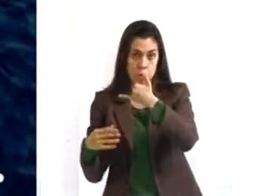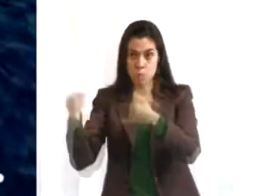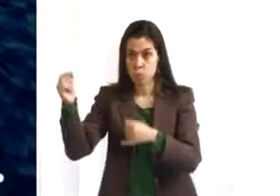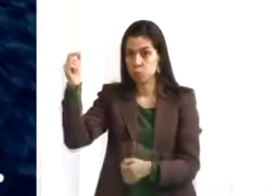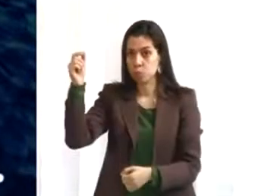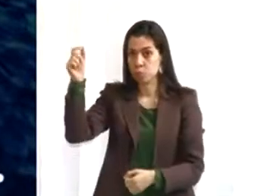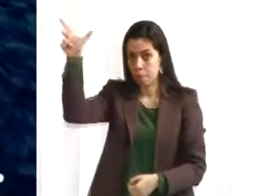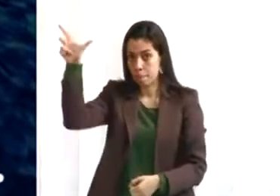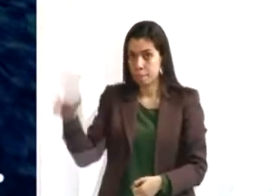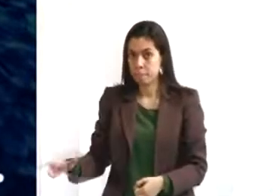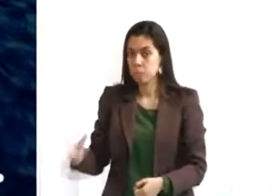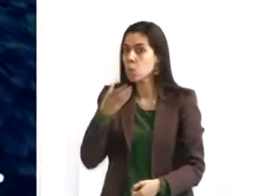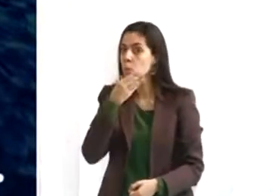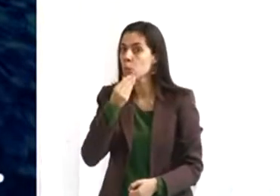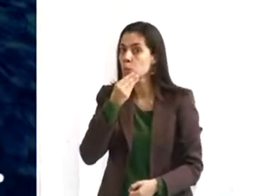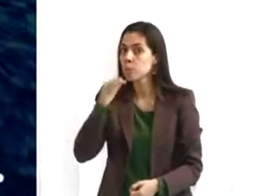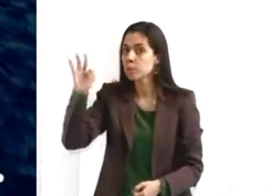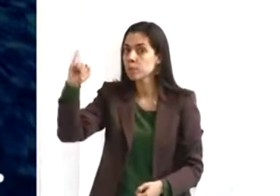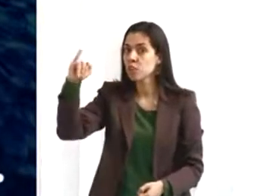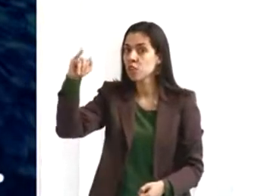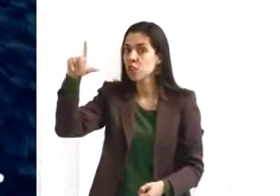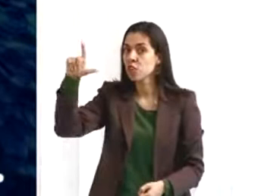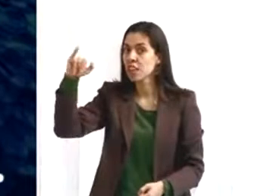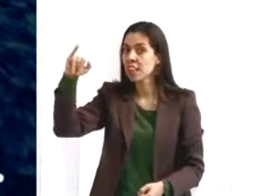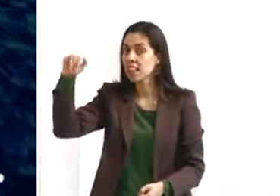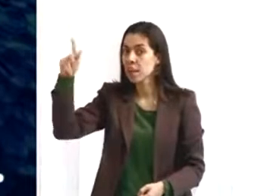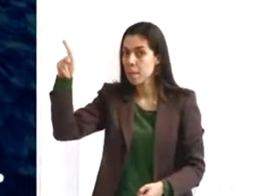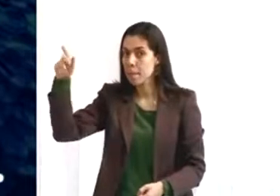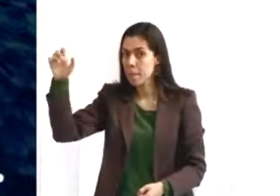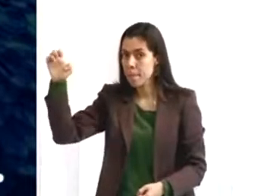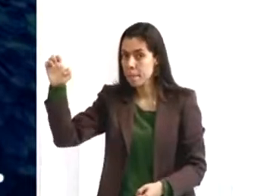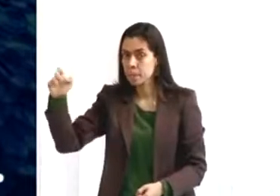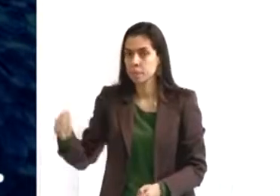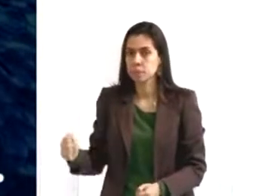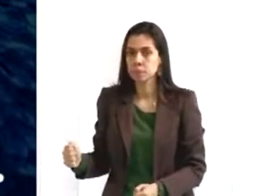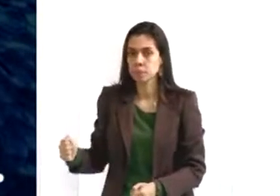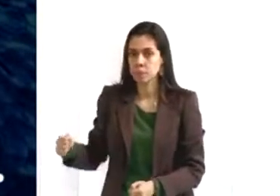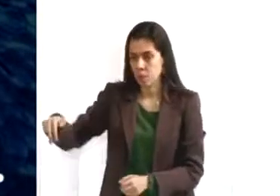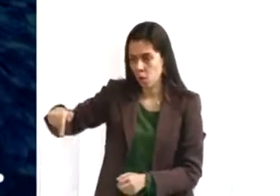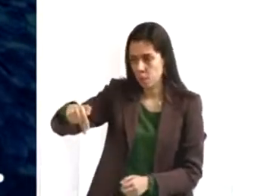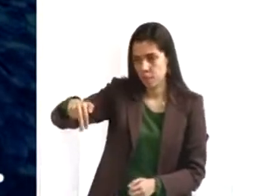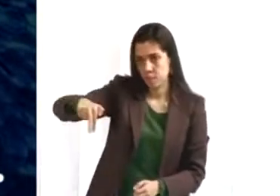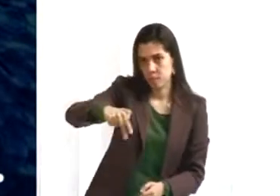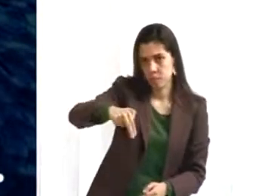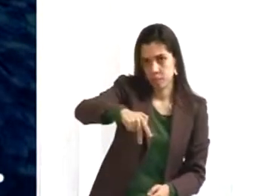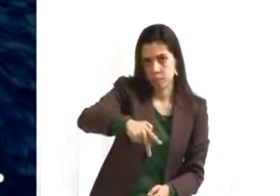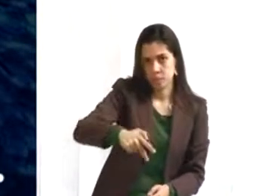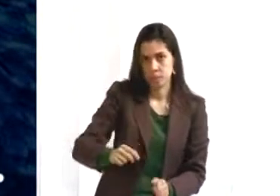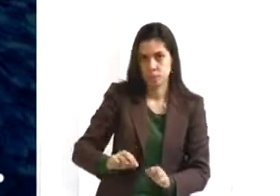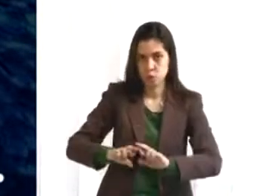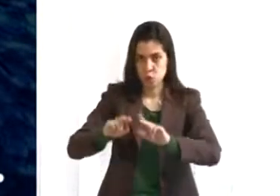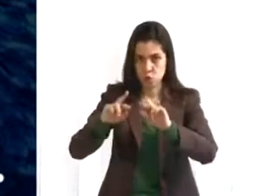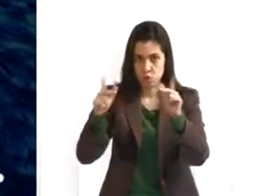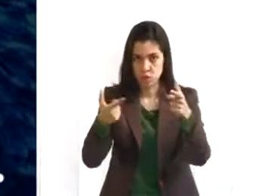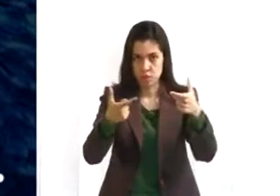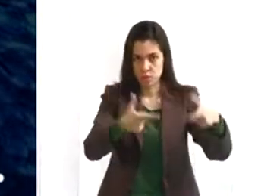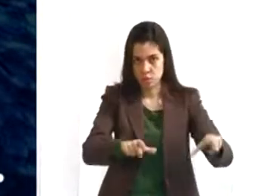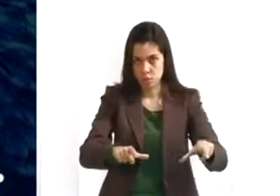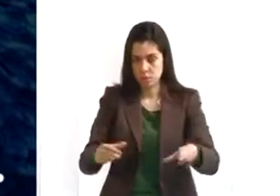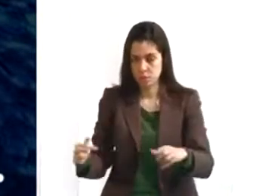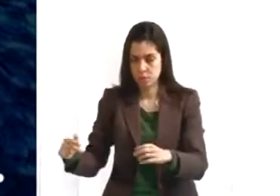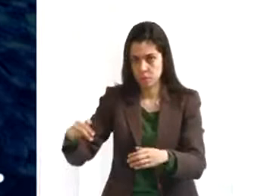o lado do sul, no caminho que desce de Jerusalém a Gaza. Este se acha